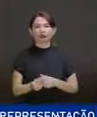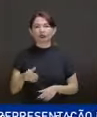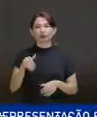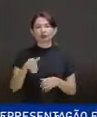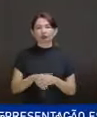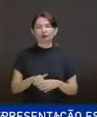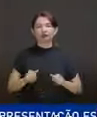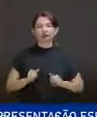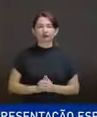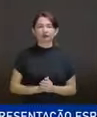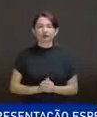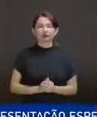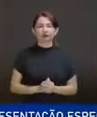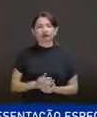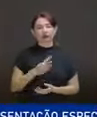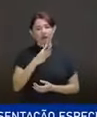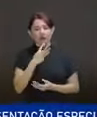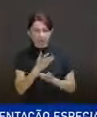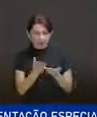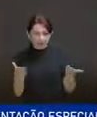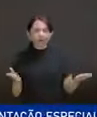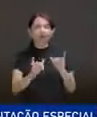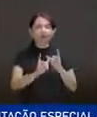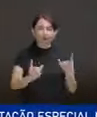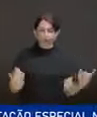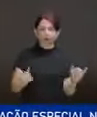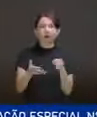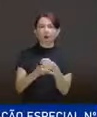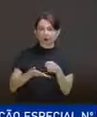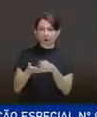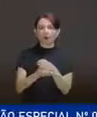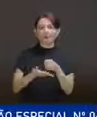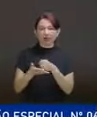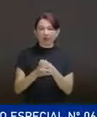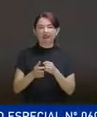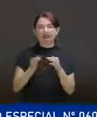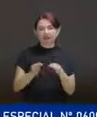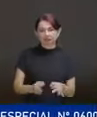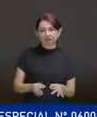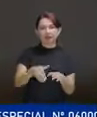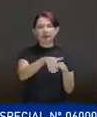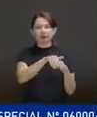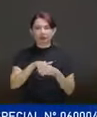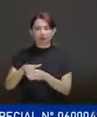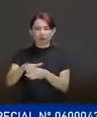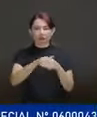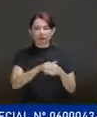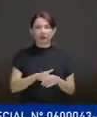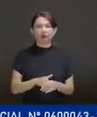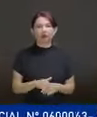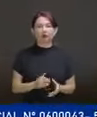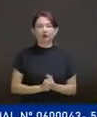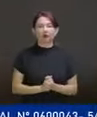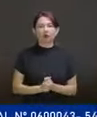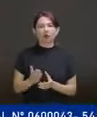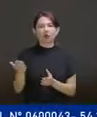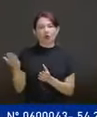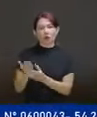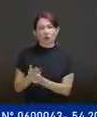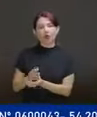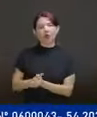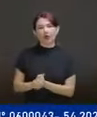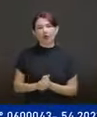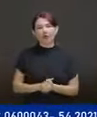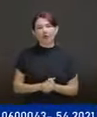eletivo. Então, eu trago aqui a conhecimento, como fundamento dessa afirmação, o acordo do agravo regimental em agravo